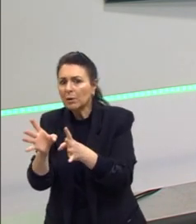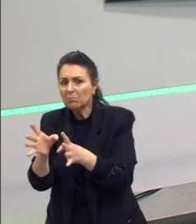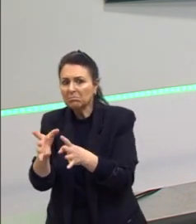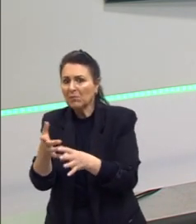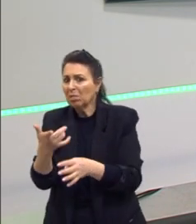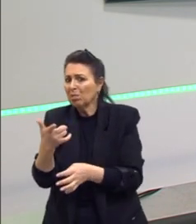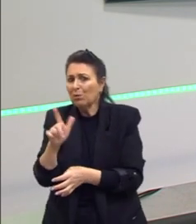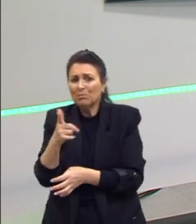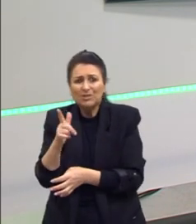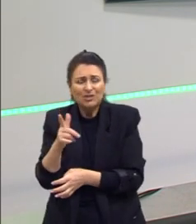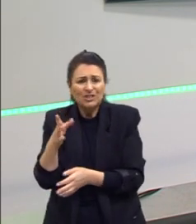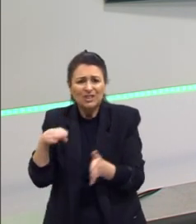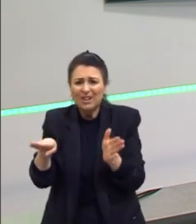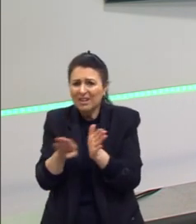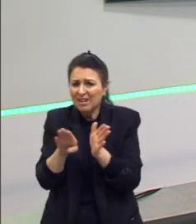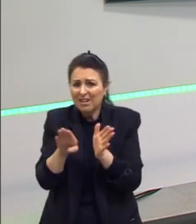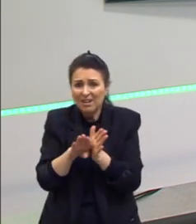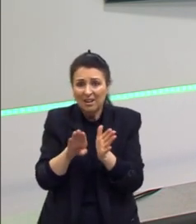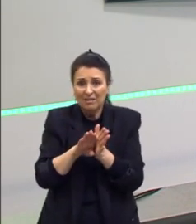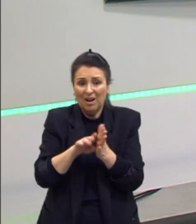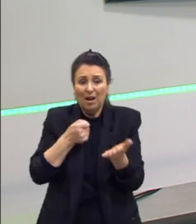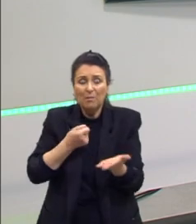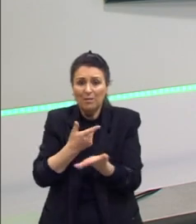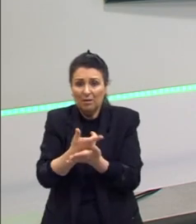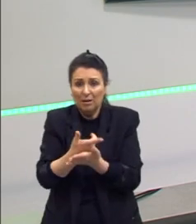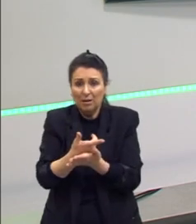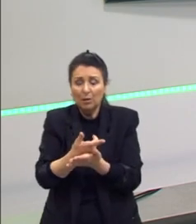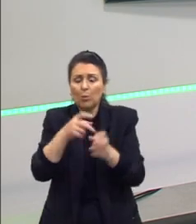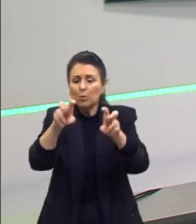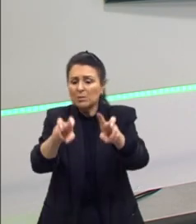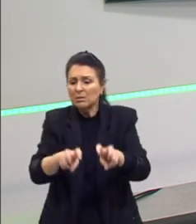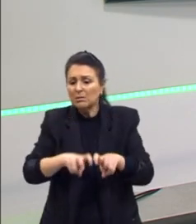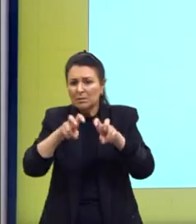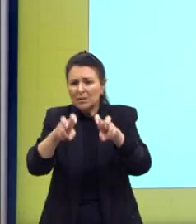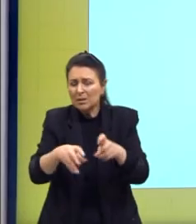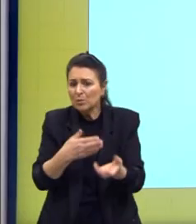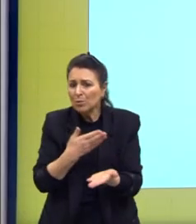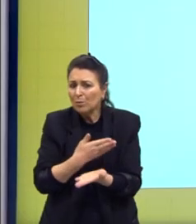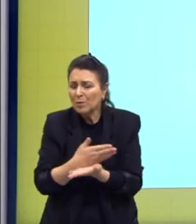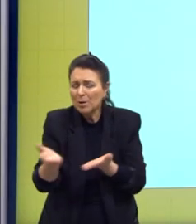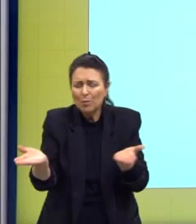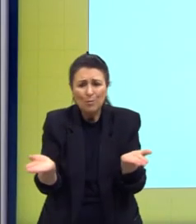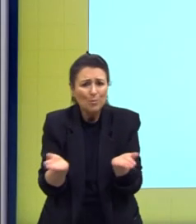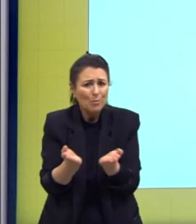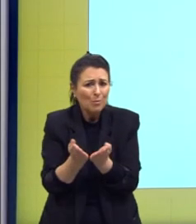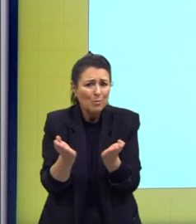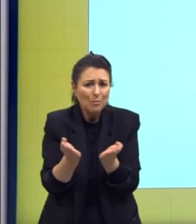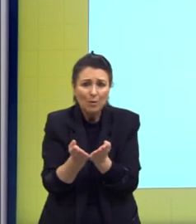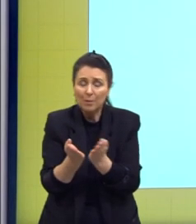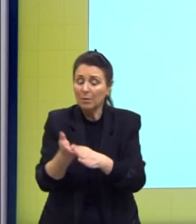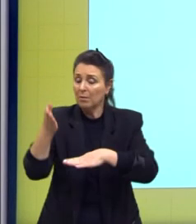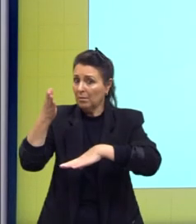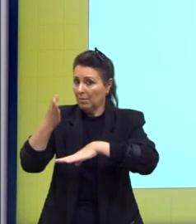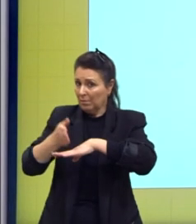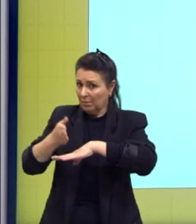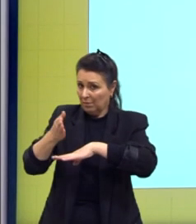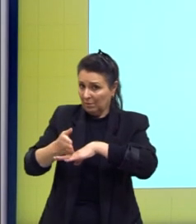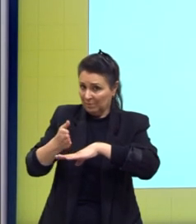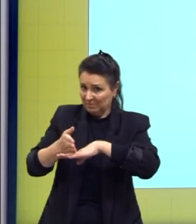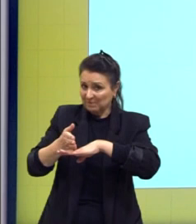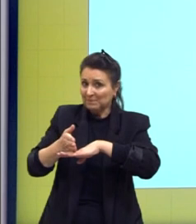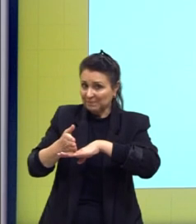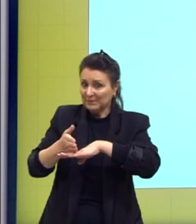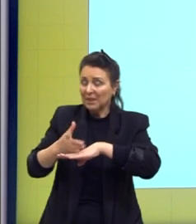arrendamento isso levou muitos camponeses a miséria também né Então essa modernização aí da idade moderna